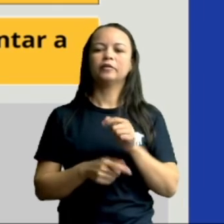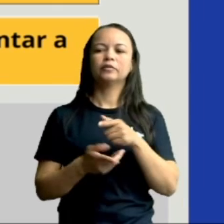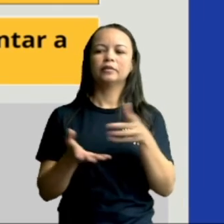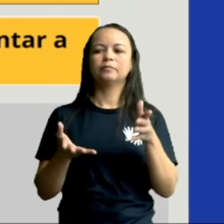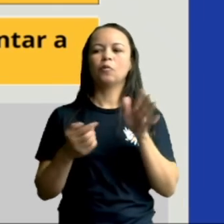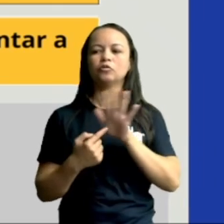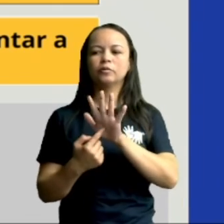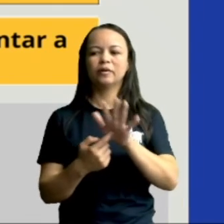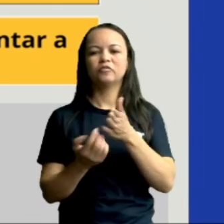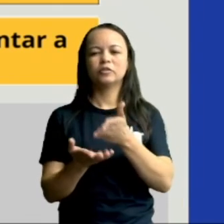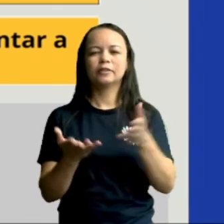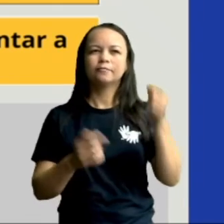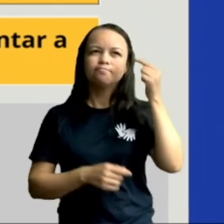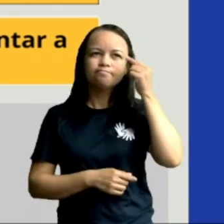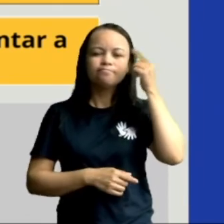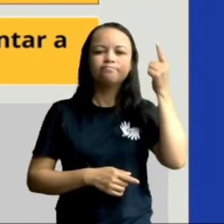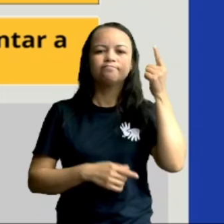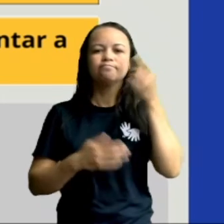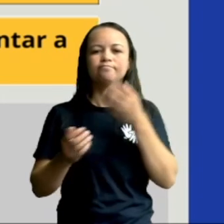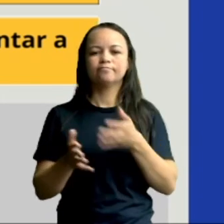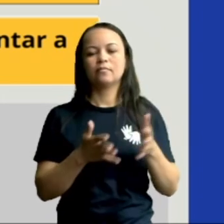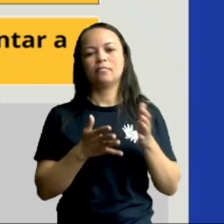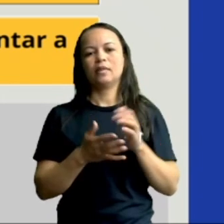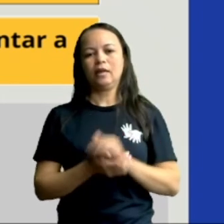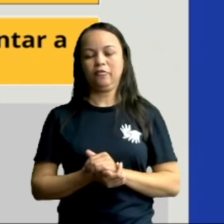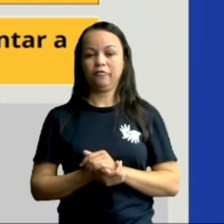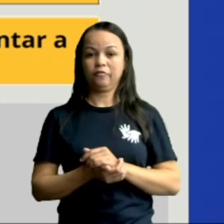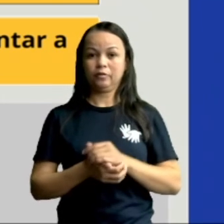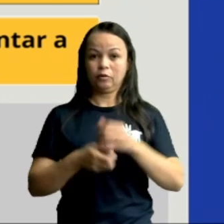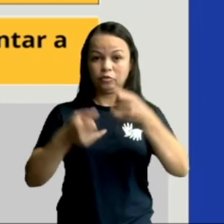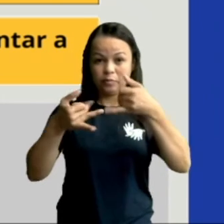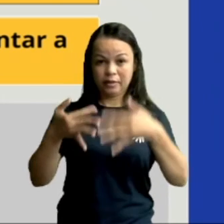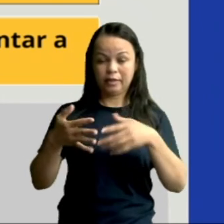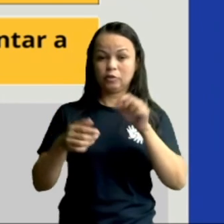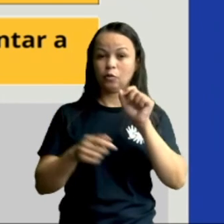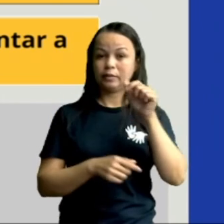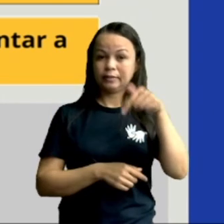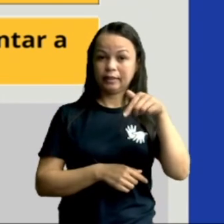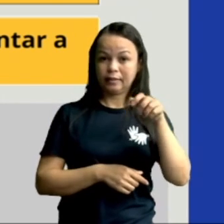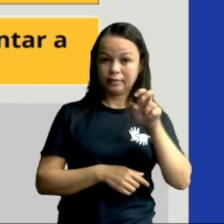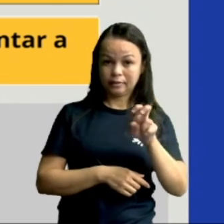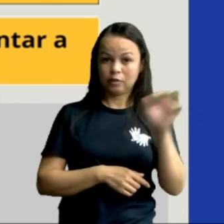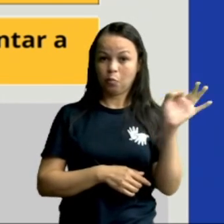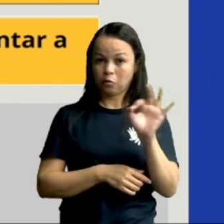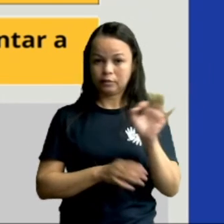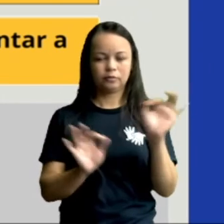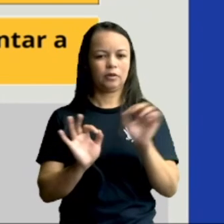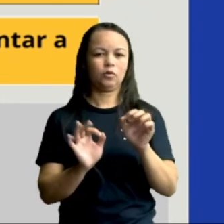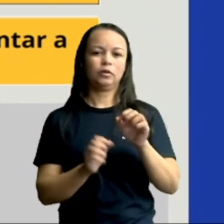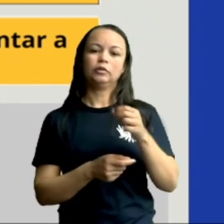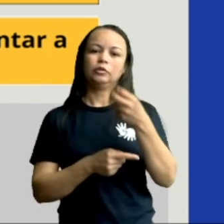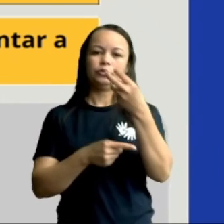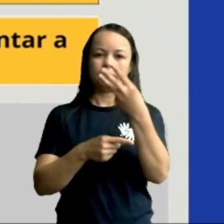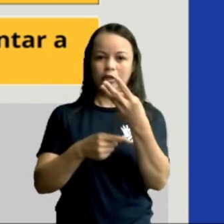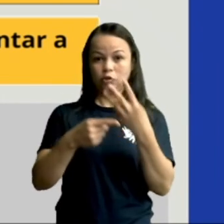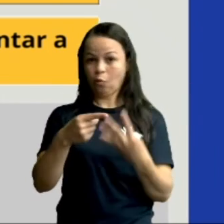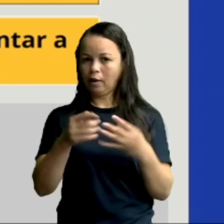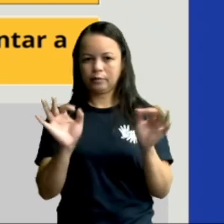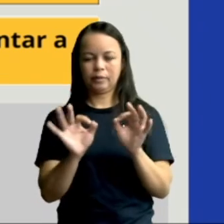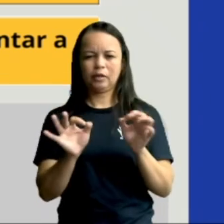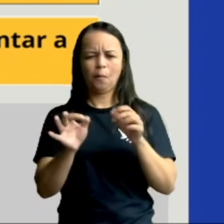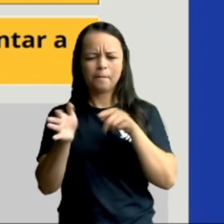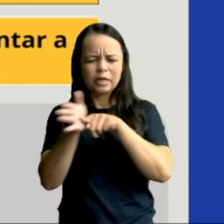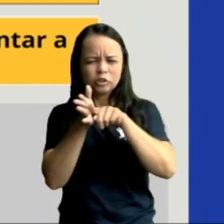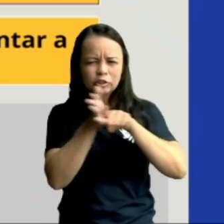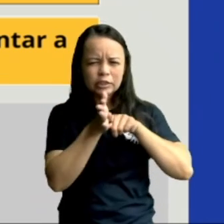deixado aí para vocês essa ideia. Lembrando, não falei do 75%, não falei do 3/4. Vai lá pesquisar, ver